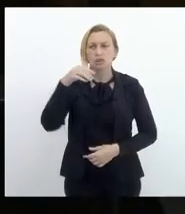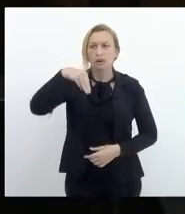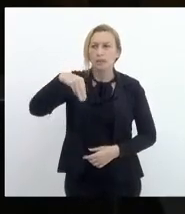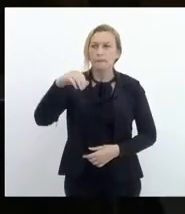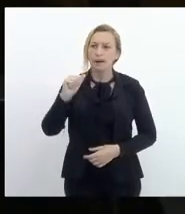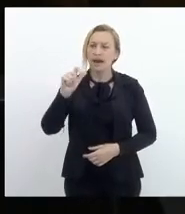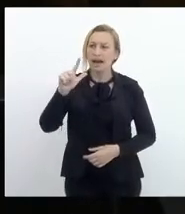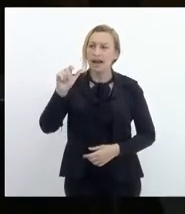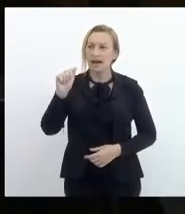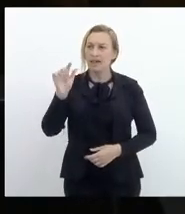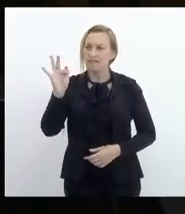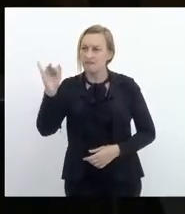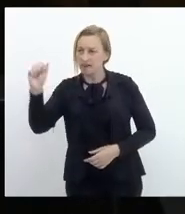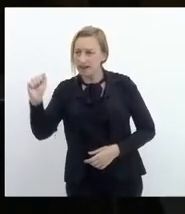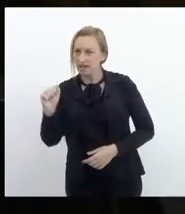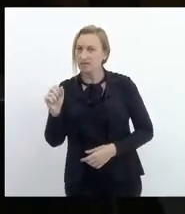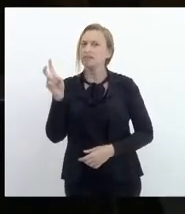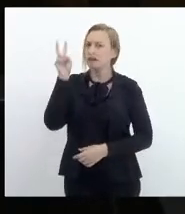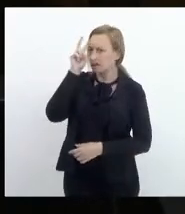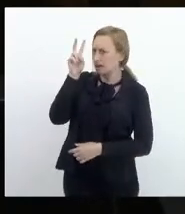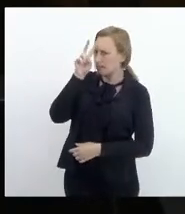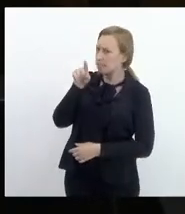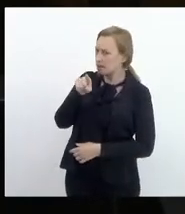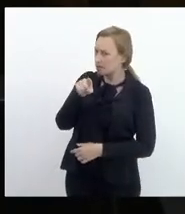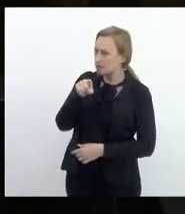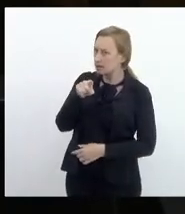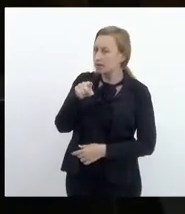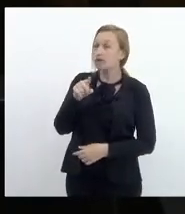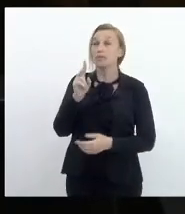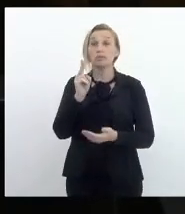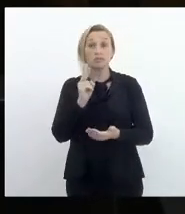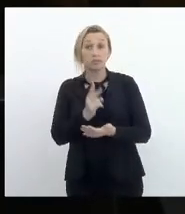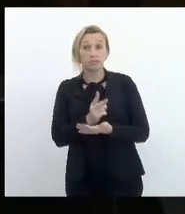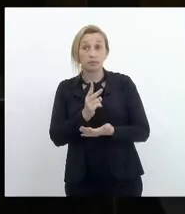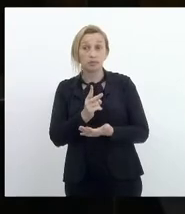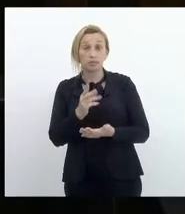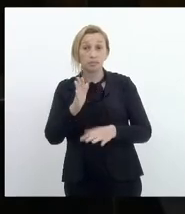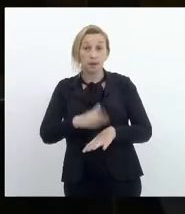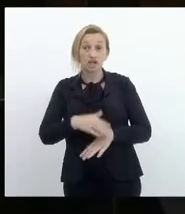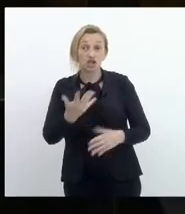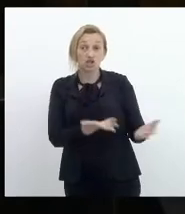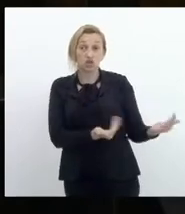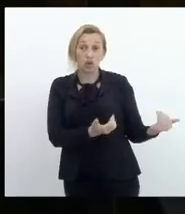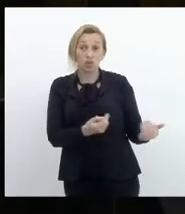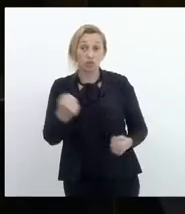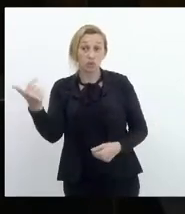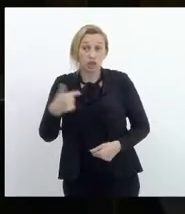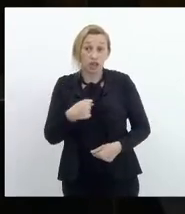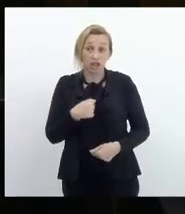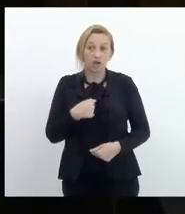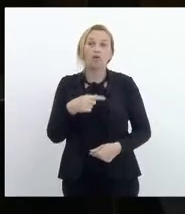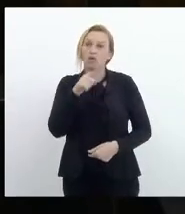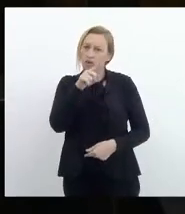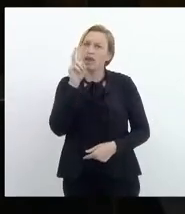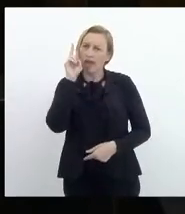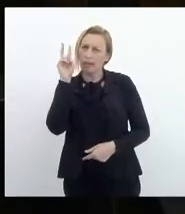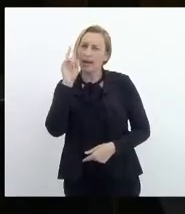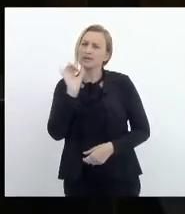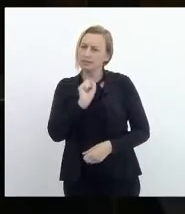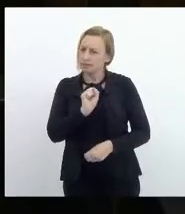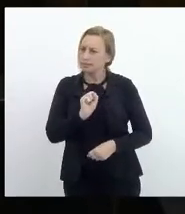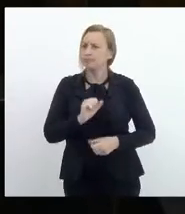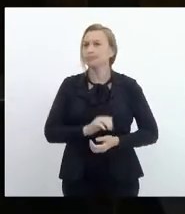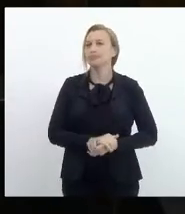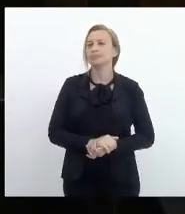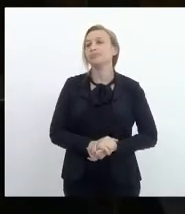Malafaia a de lembrar Porque apesar de mais jovem que eu vou terminar ele há-de lembrar